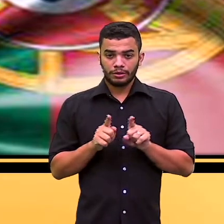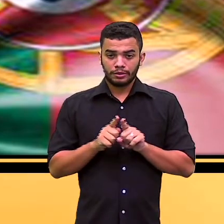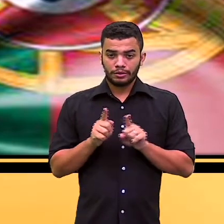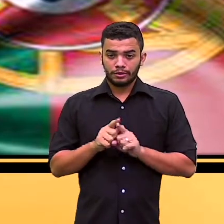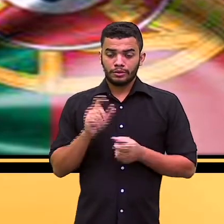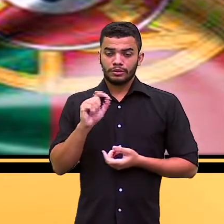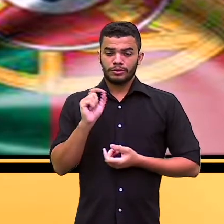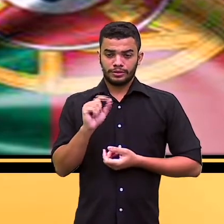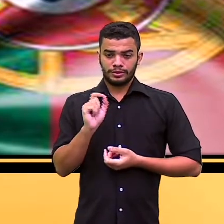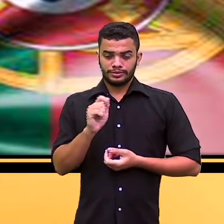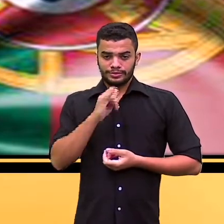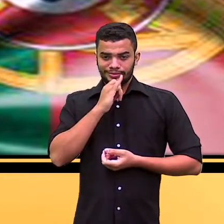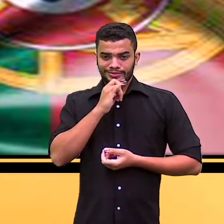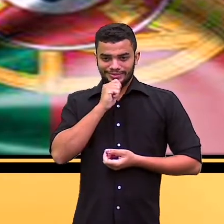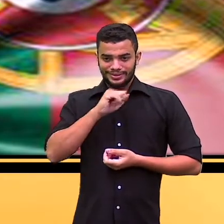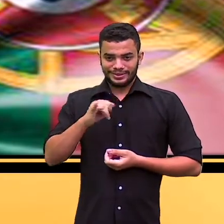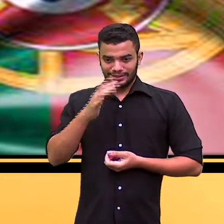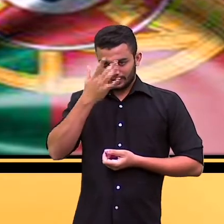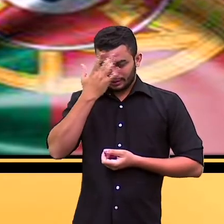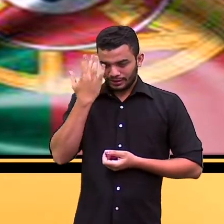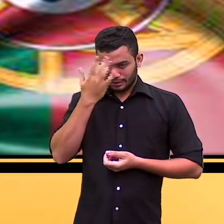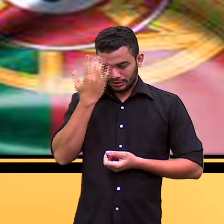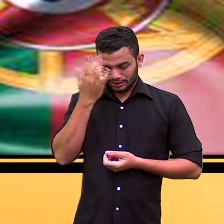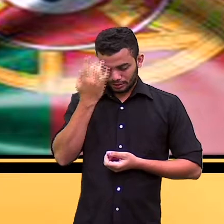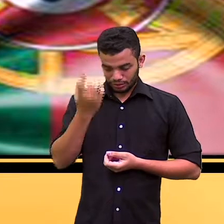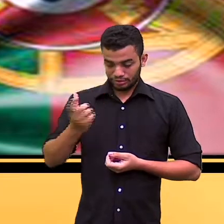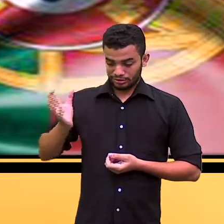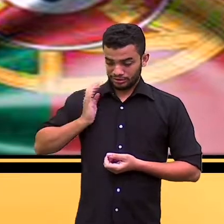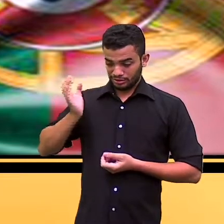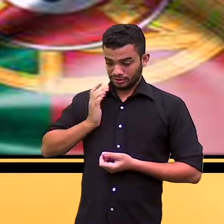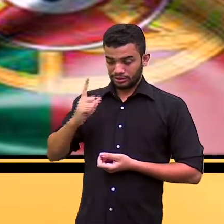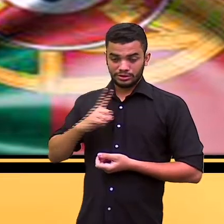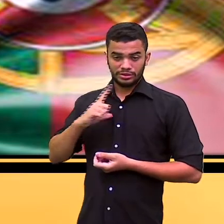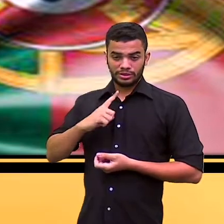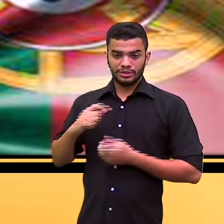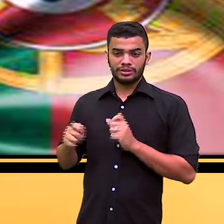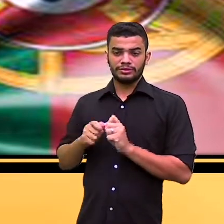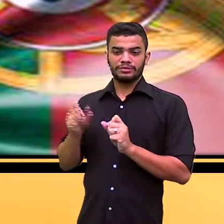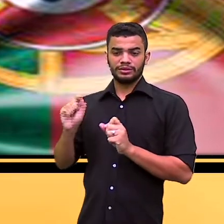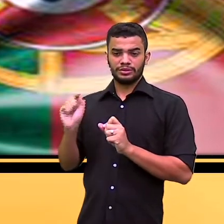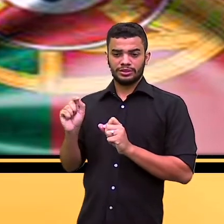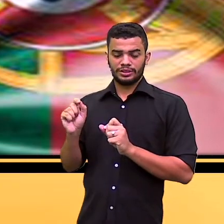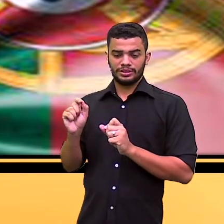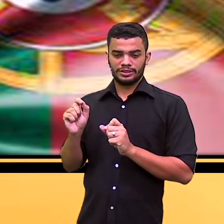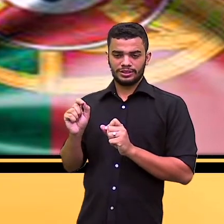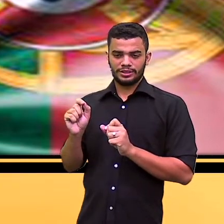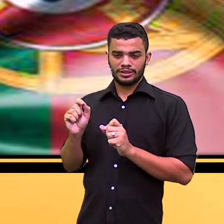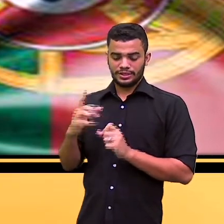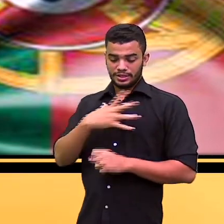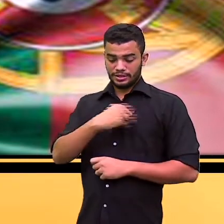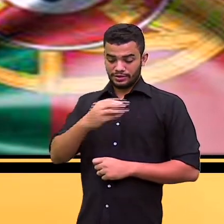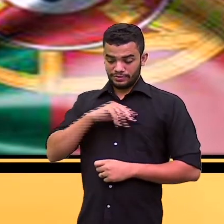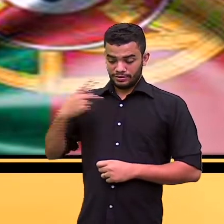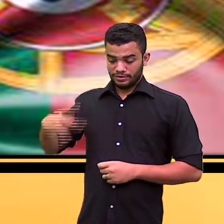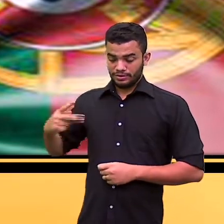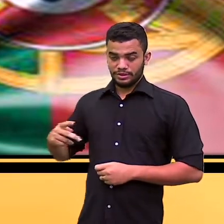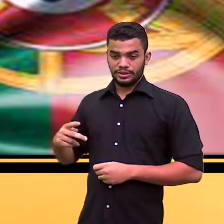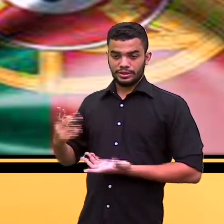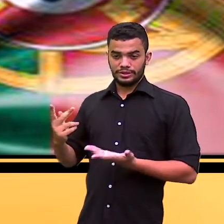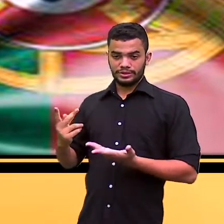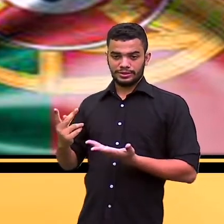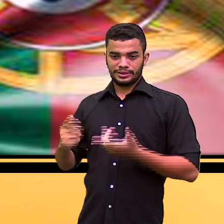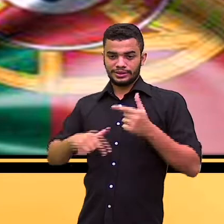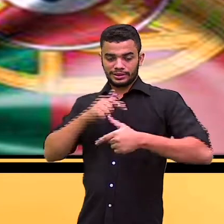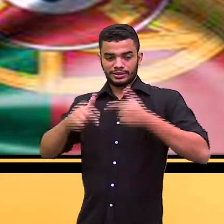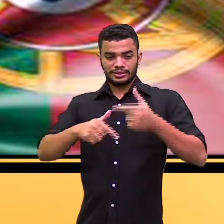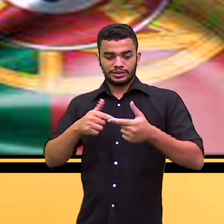mas os demais tinham que viver com essa restrição. Esse novo clima intelectual,